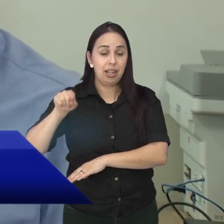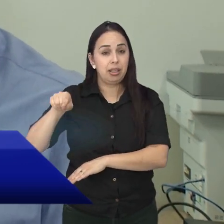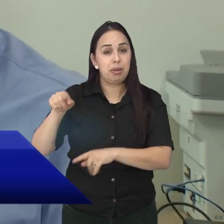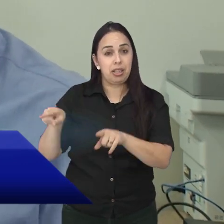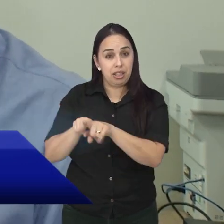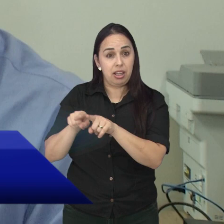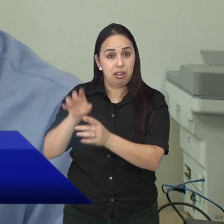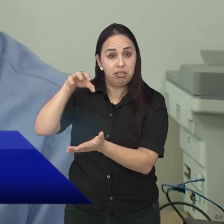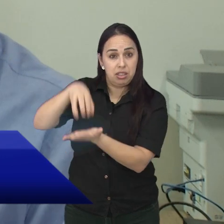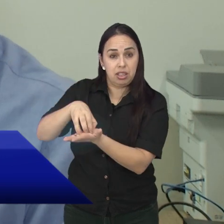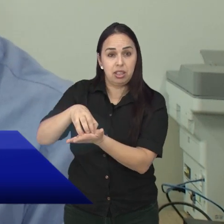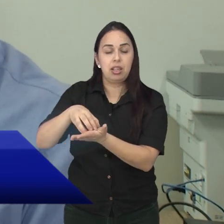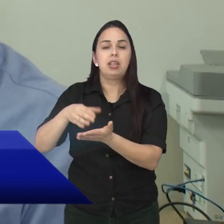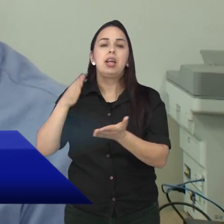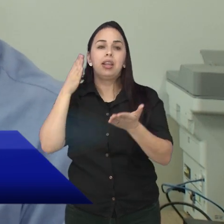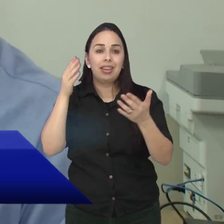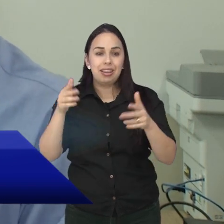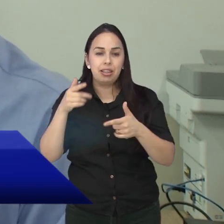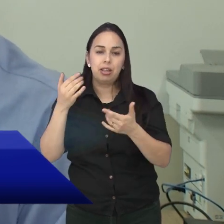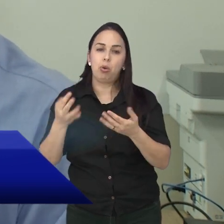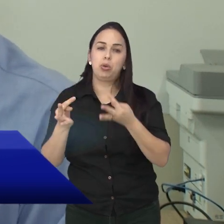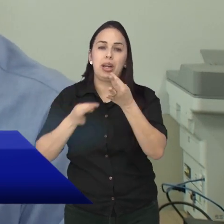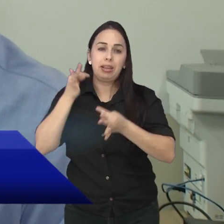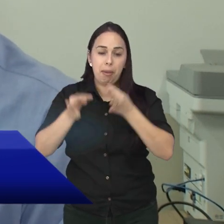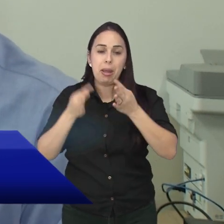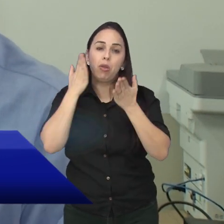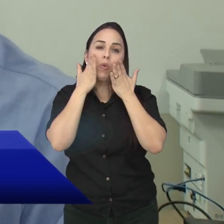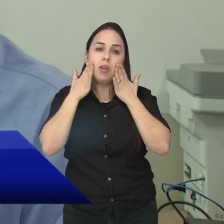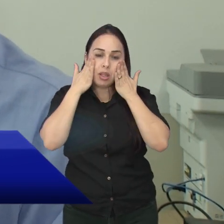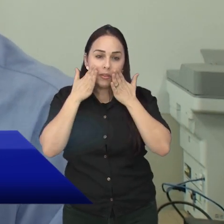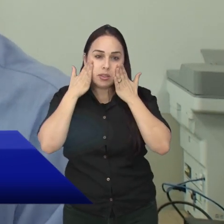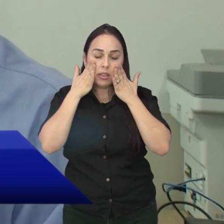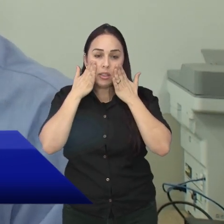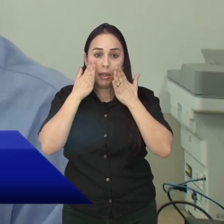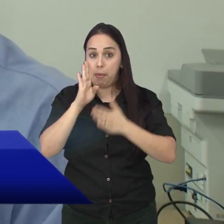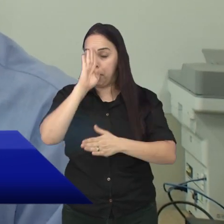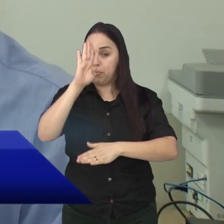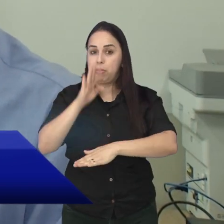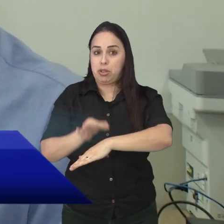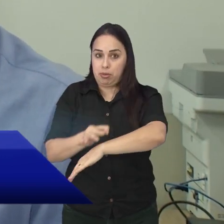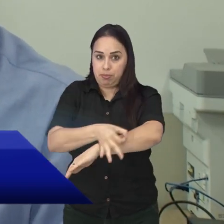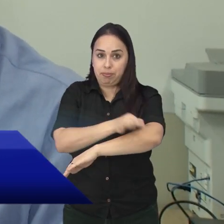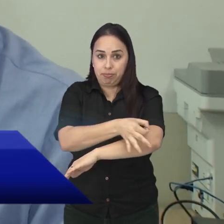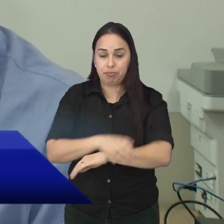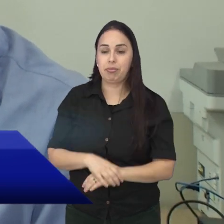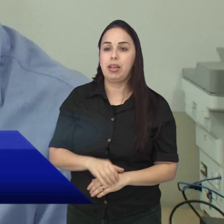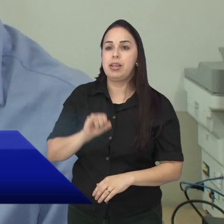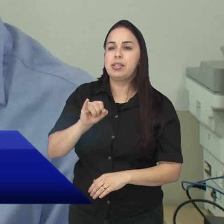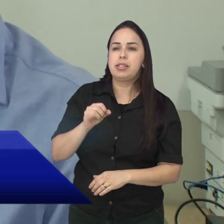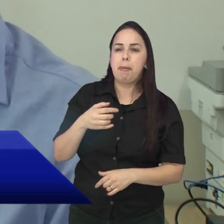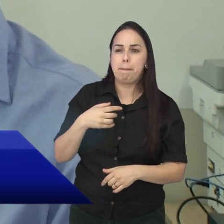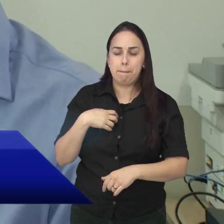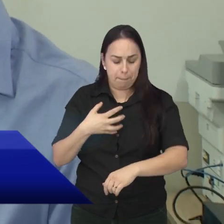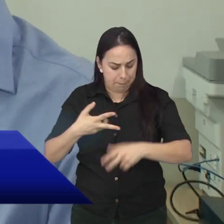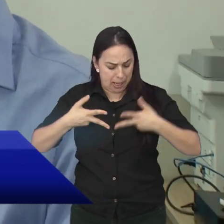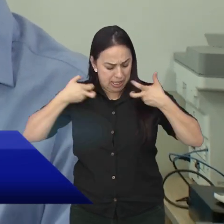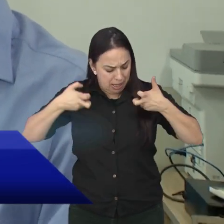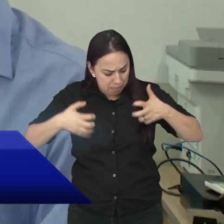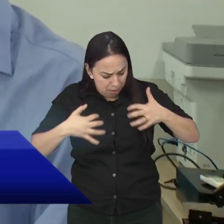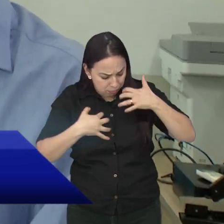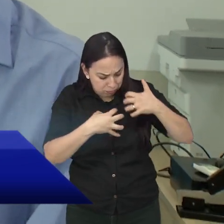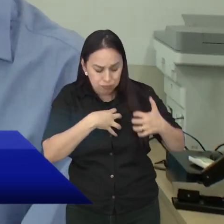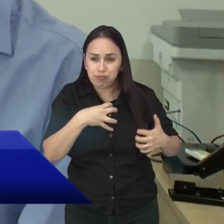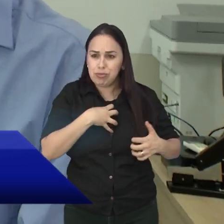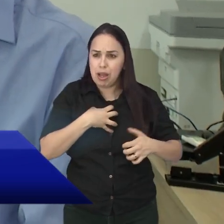trata exatamente dessa parte da dermatologia sanitária, que trata, portanto, da hanseníase. Então se alguém perceber